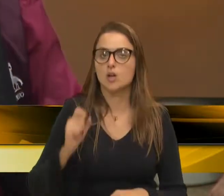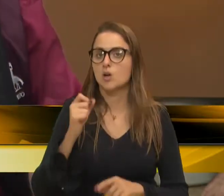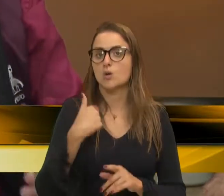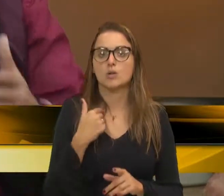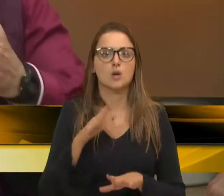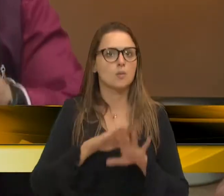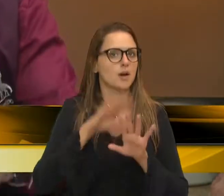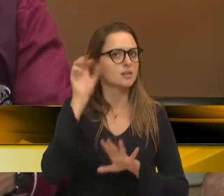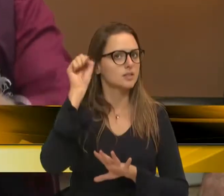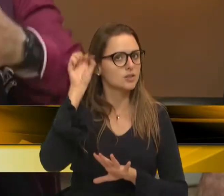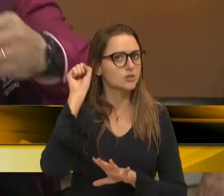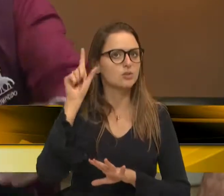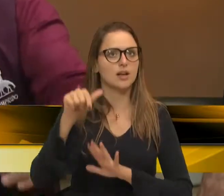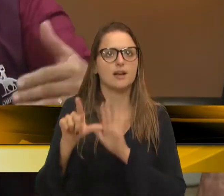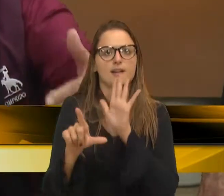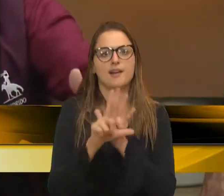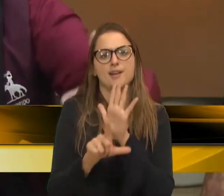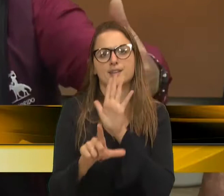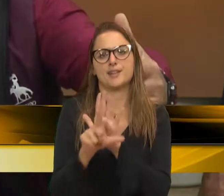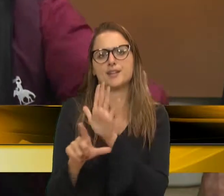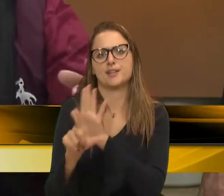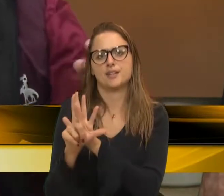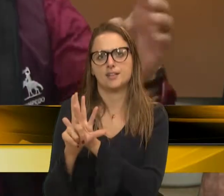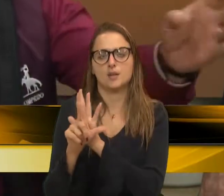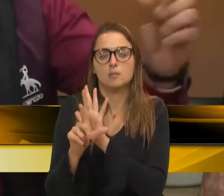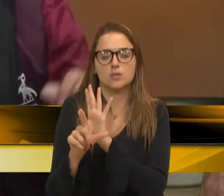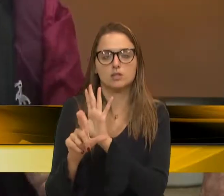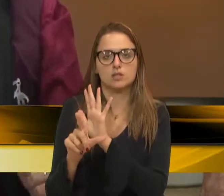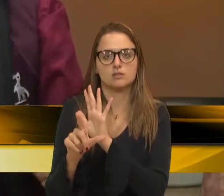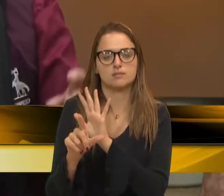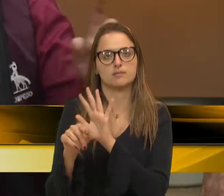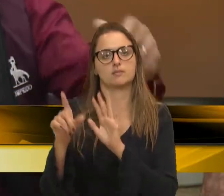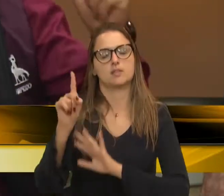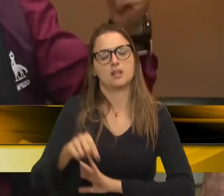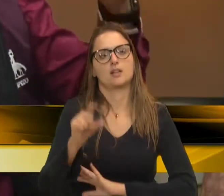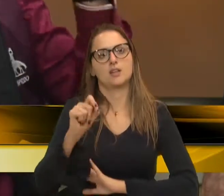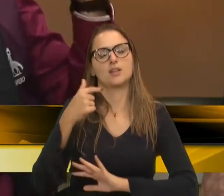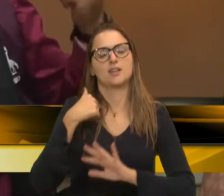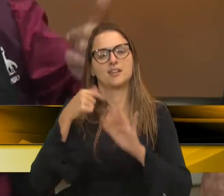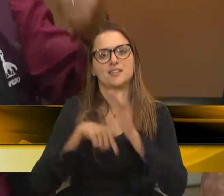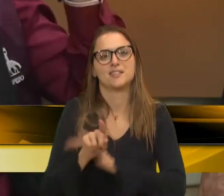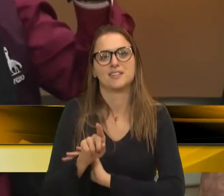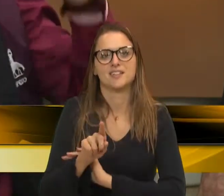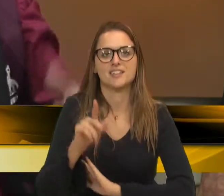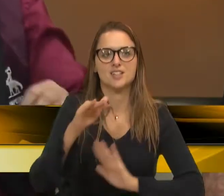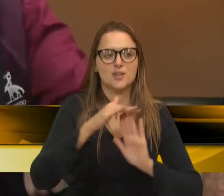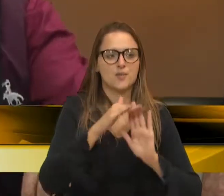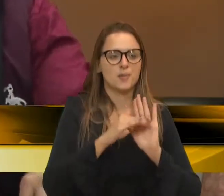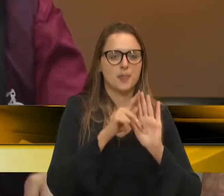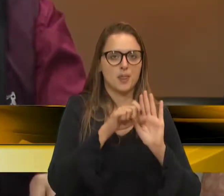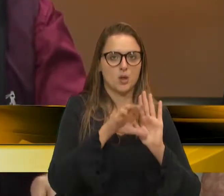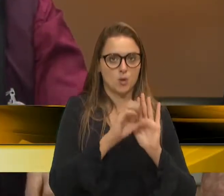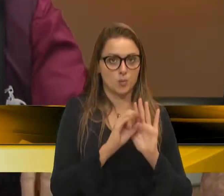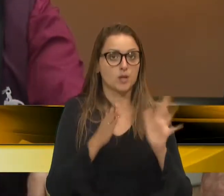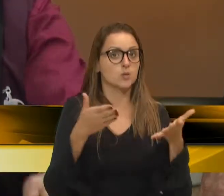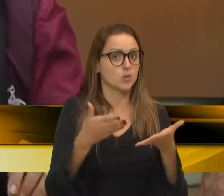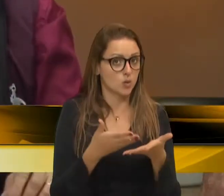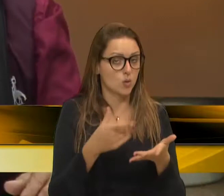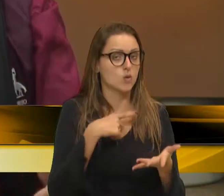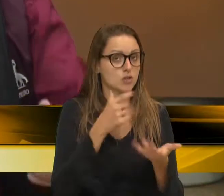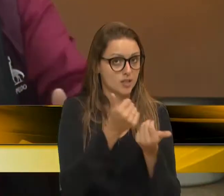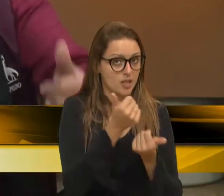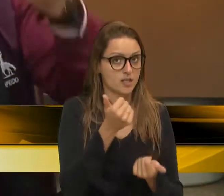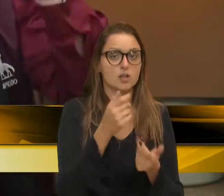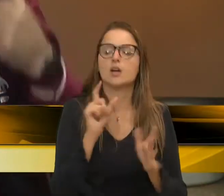escuto nesse governo é a lei está ali. Então eu lhe faço uma pergunta, nesse plano diretor que tinha e tem um plano diretor